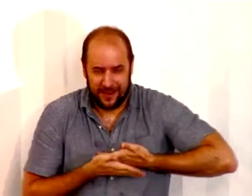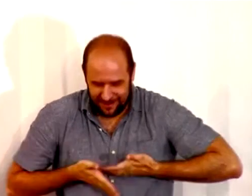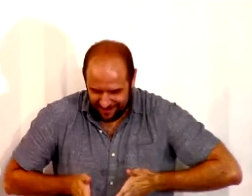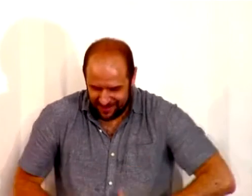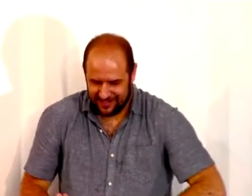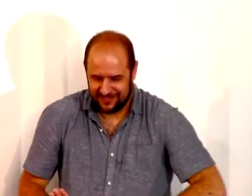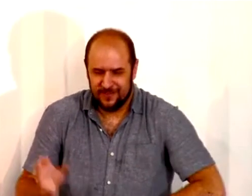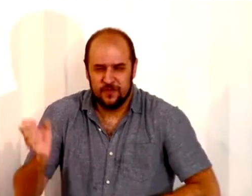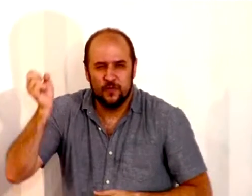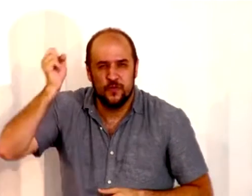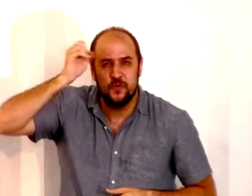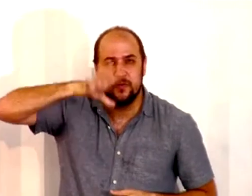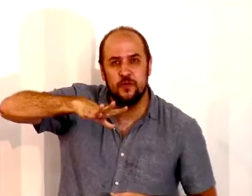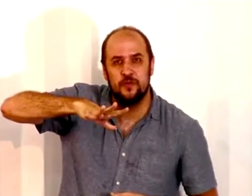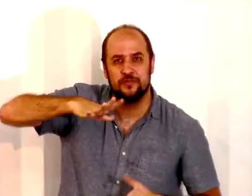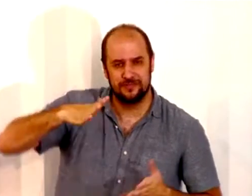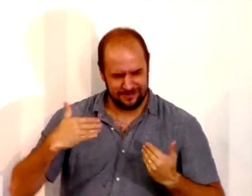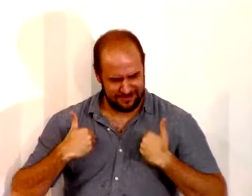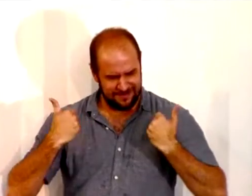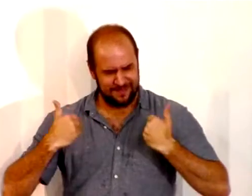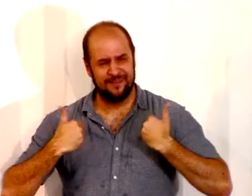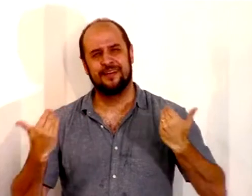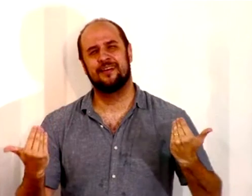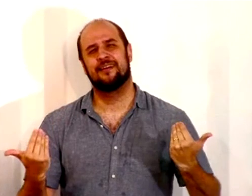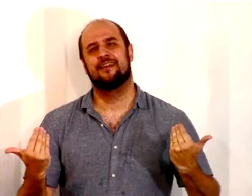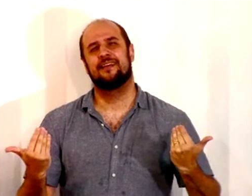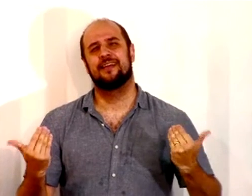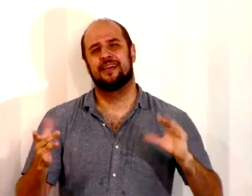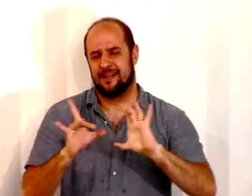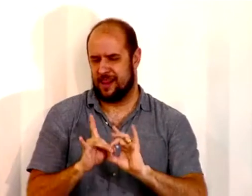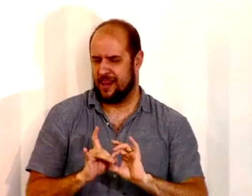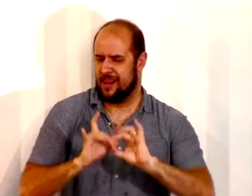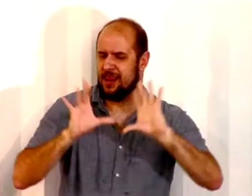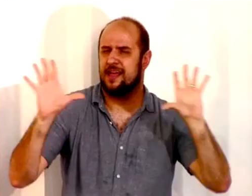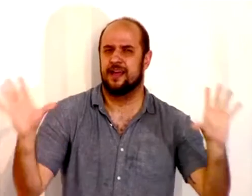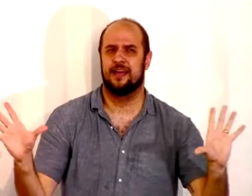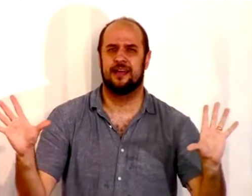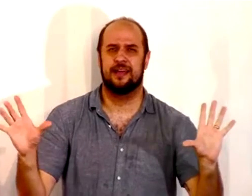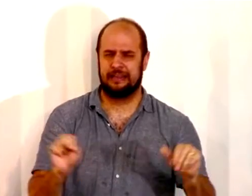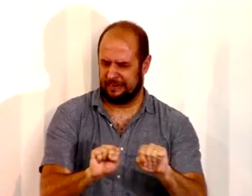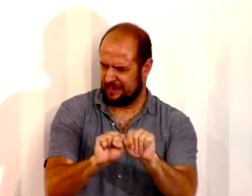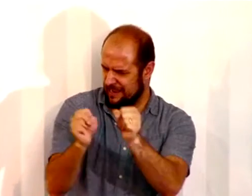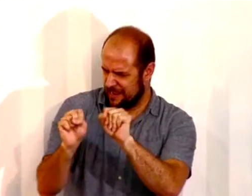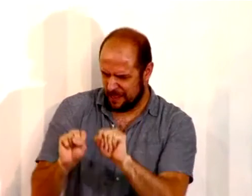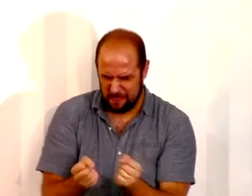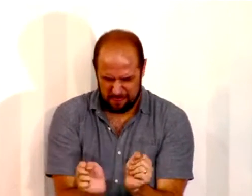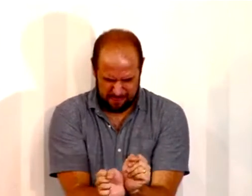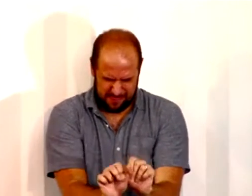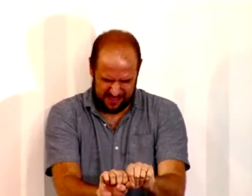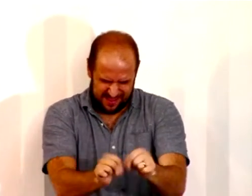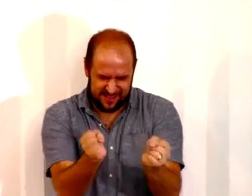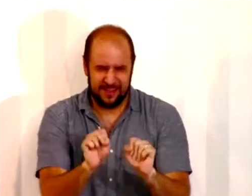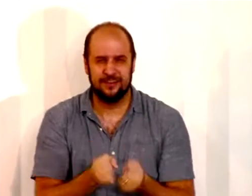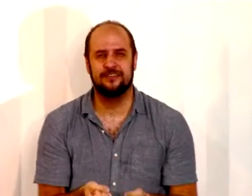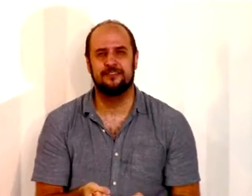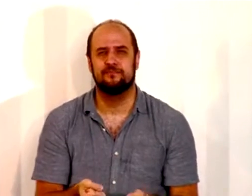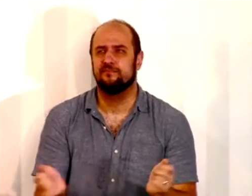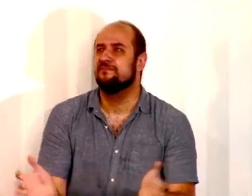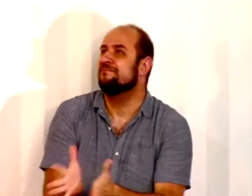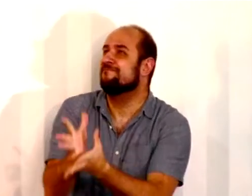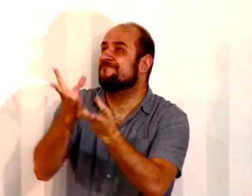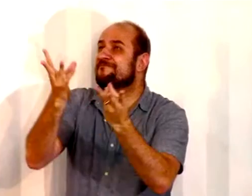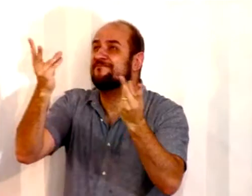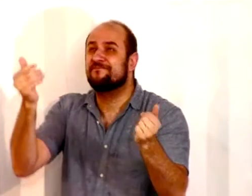trouxe luz, trouxe alegria, trouxe libertação, quebrou o jugo, é o nosso maravilhoso